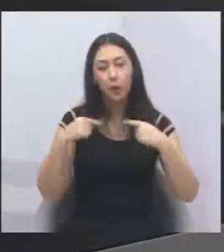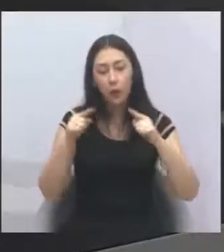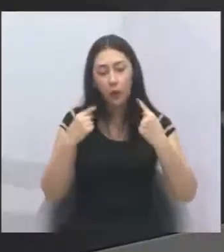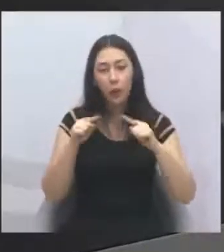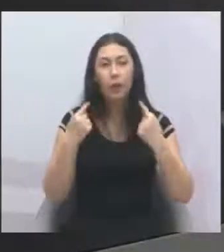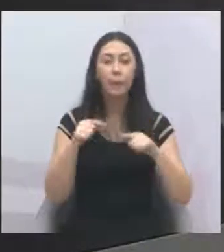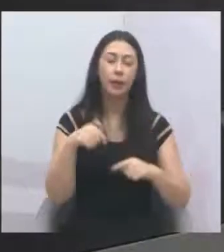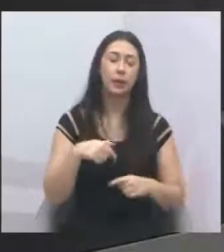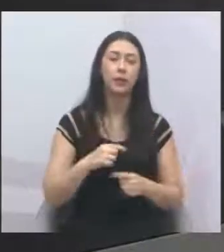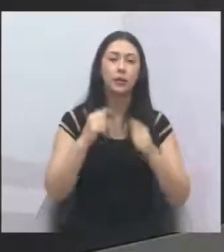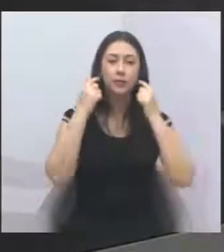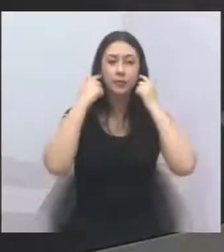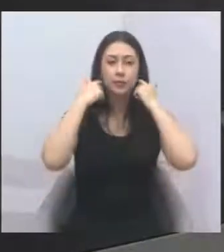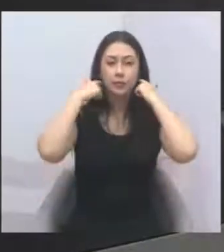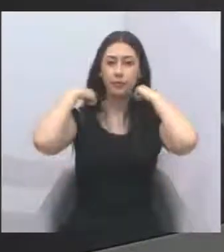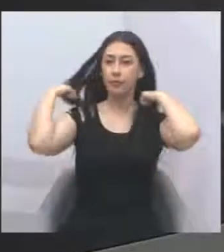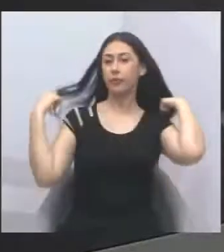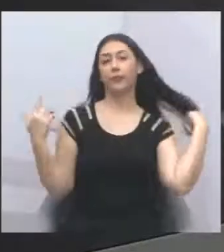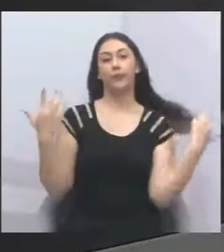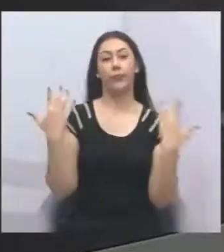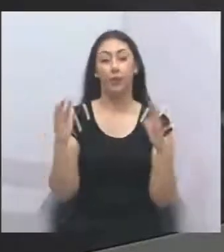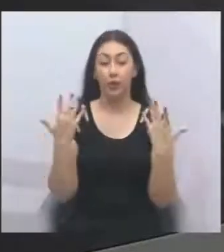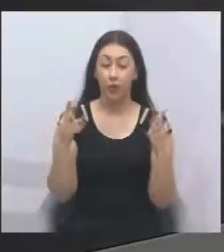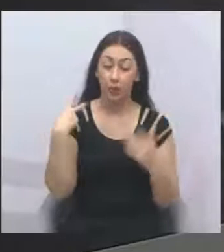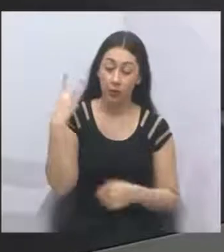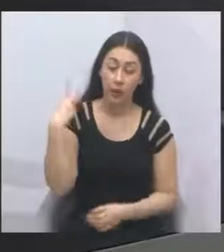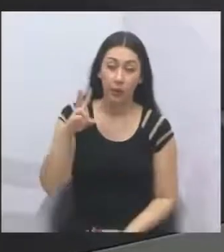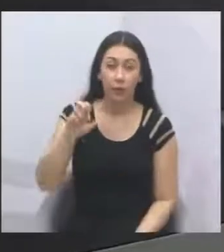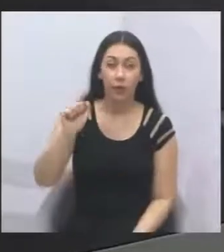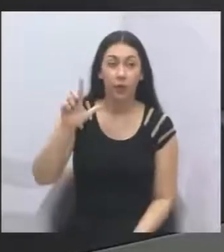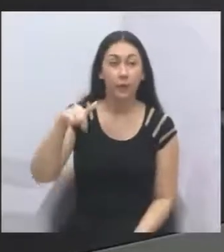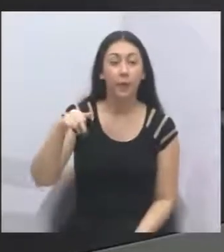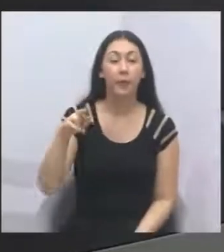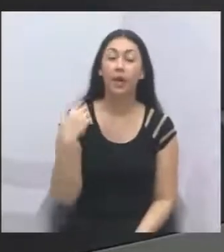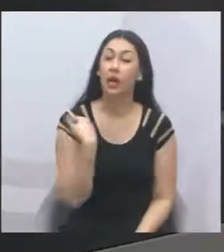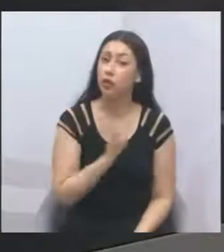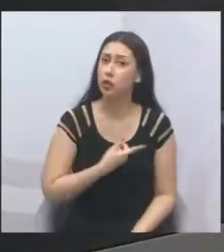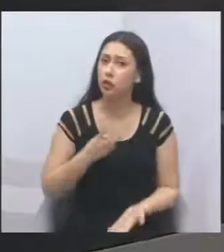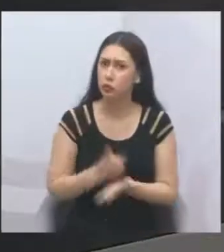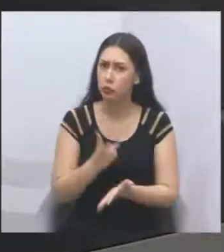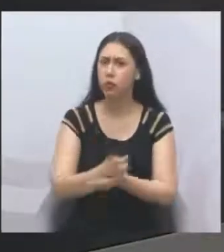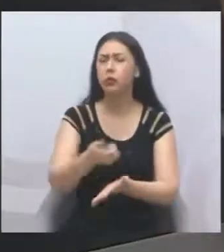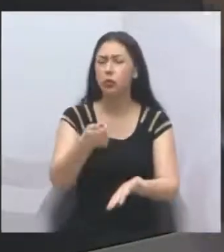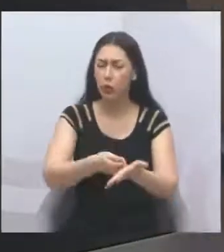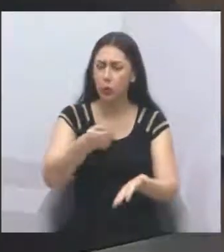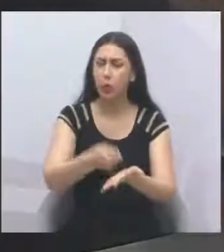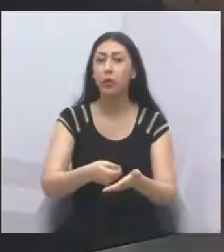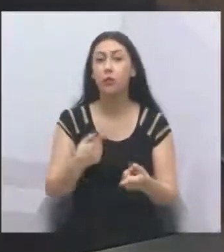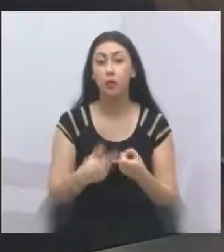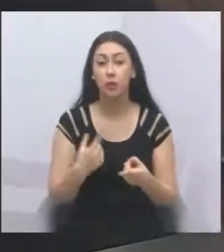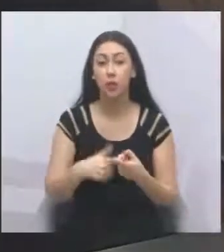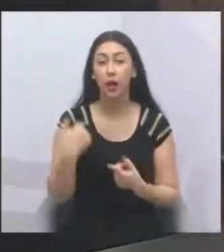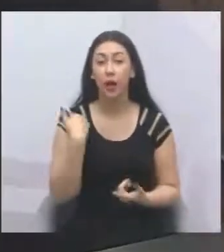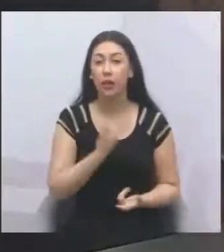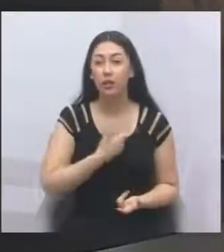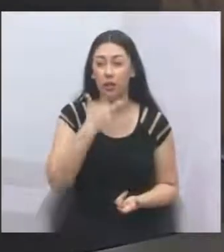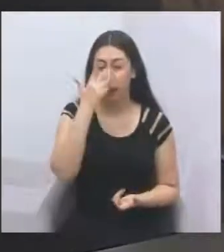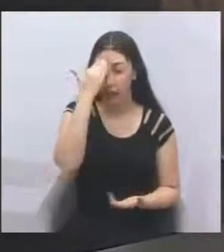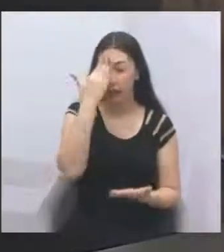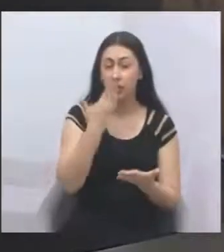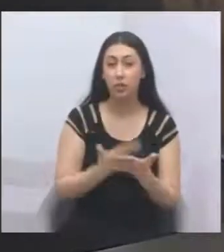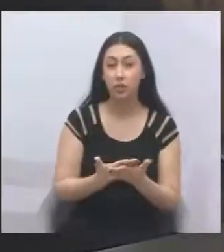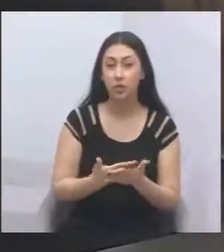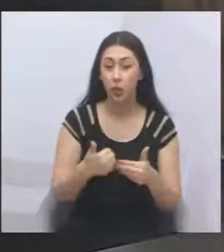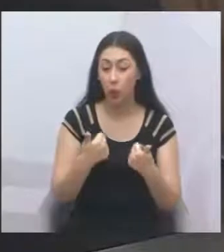vereadores nessa casa. Parabéns ao vereador Valmir, nós vamos continuar cobrando aqui, porque a gente acredita que